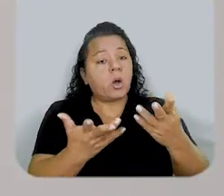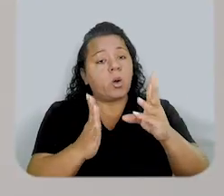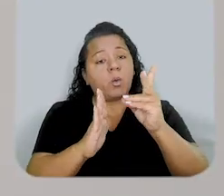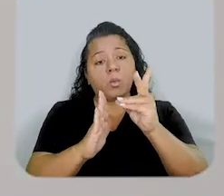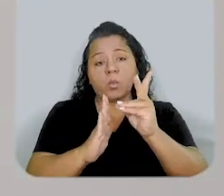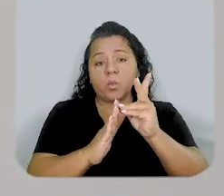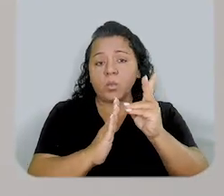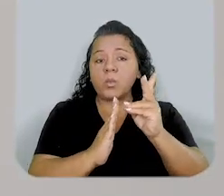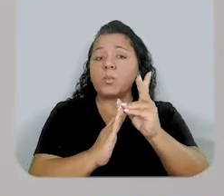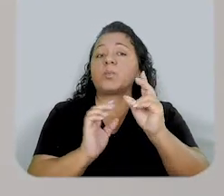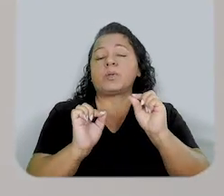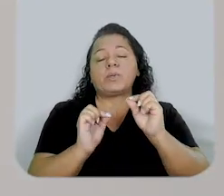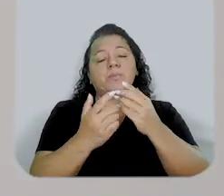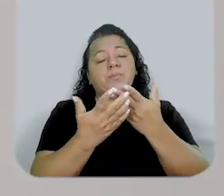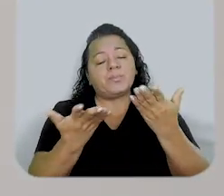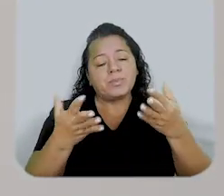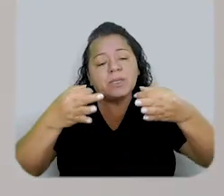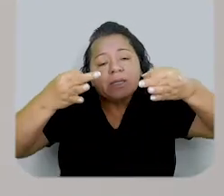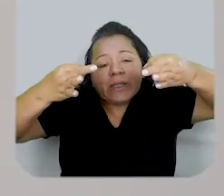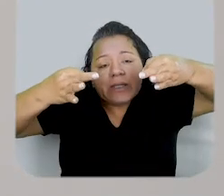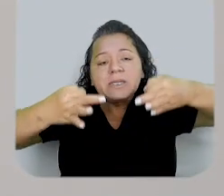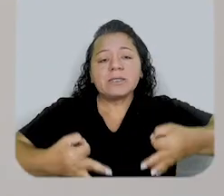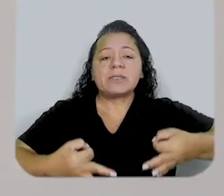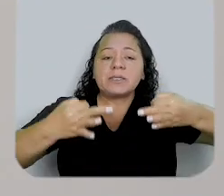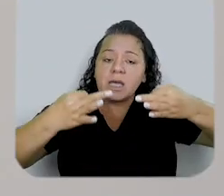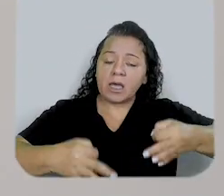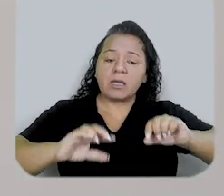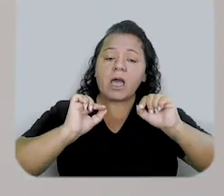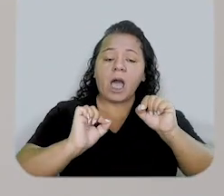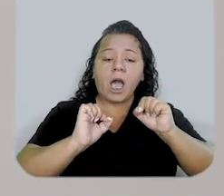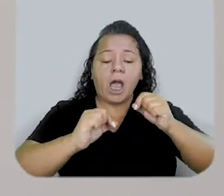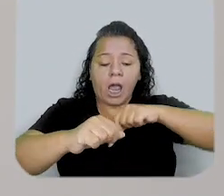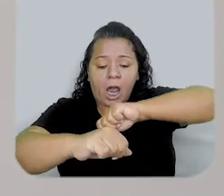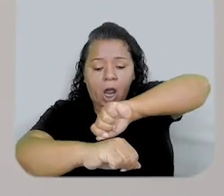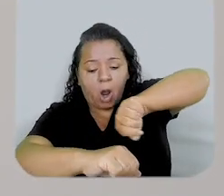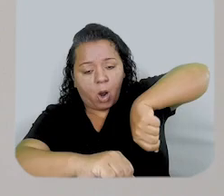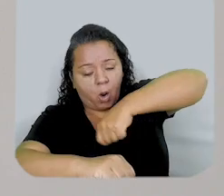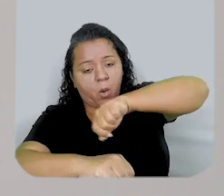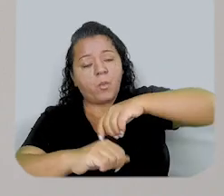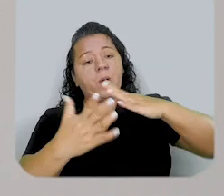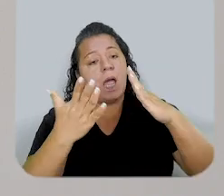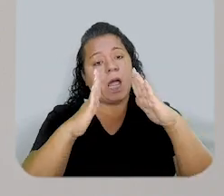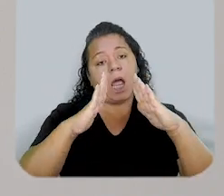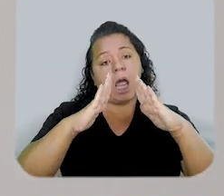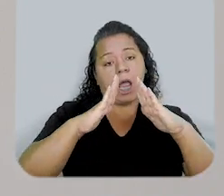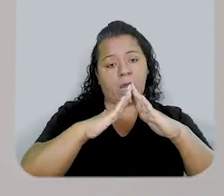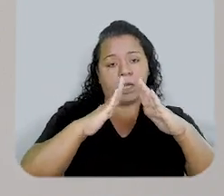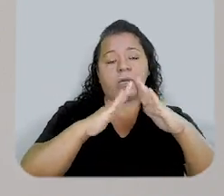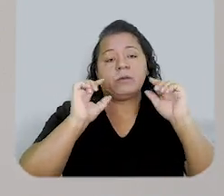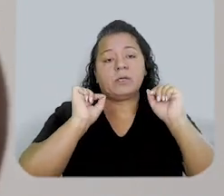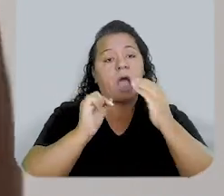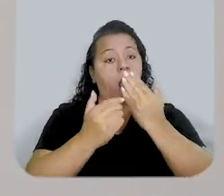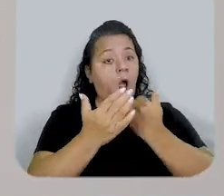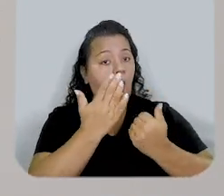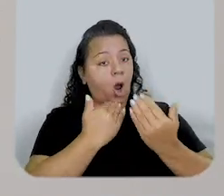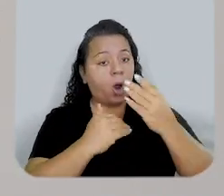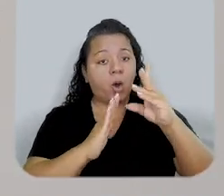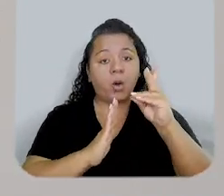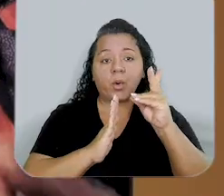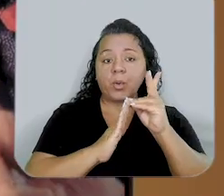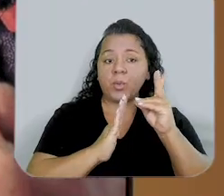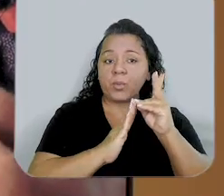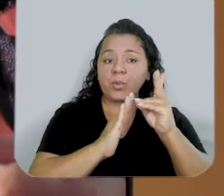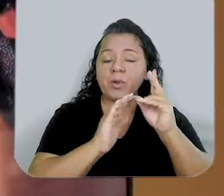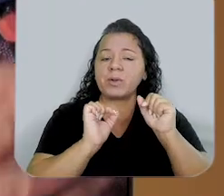indígena, né? Então, exatamente a cozinha, a casa de comida indígena, ela